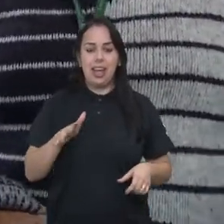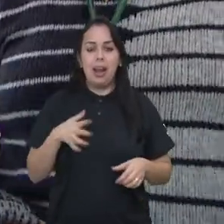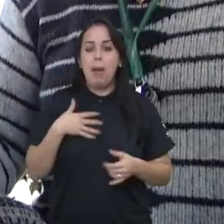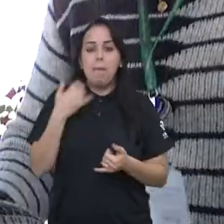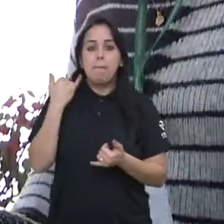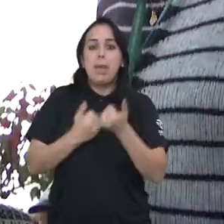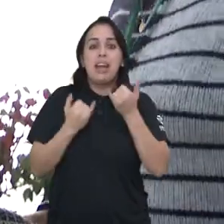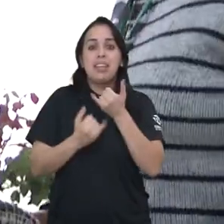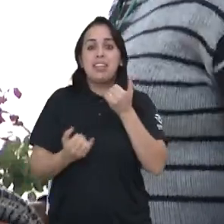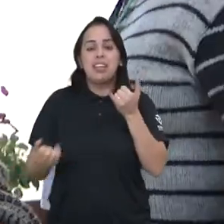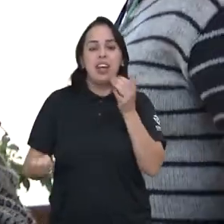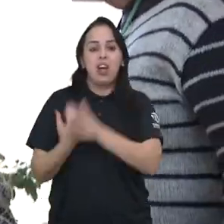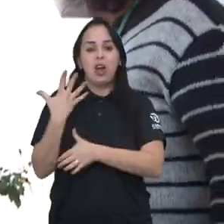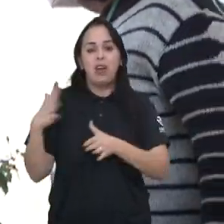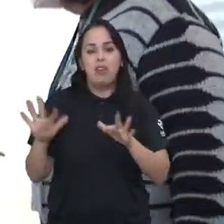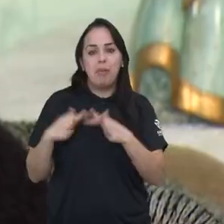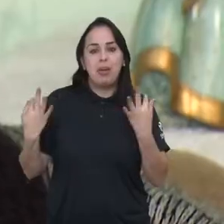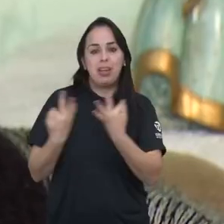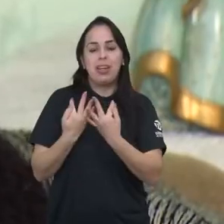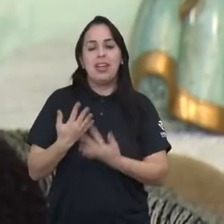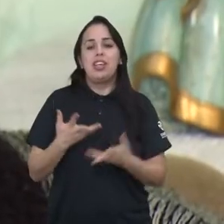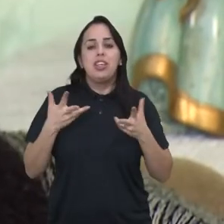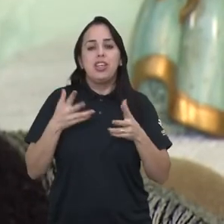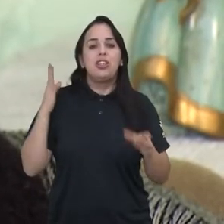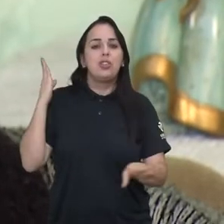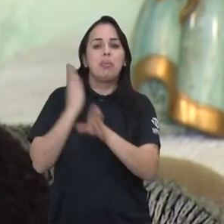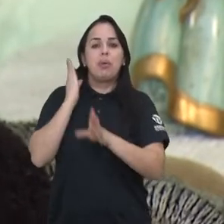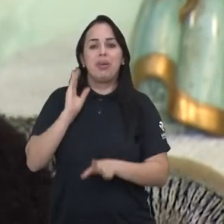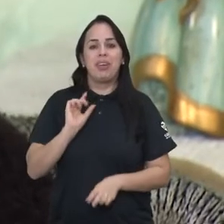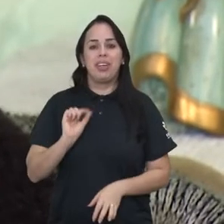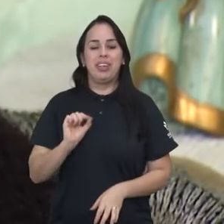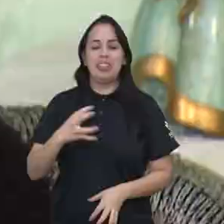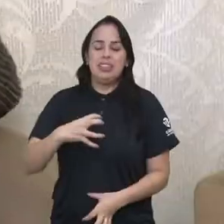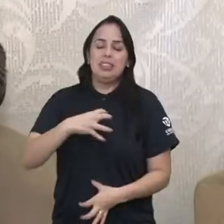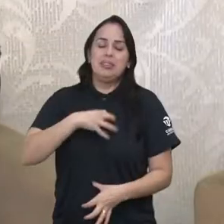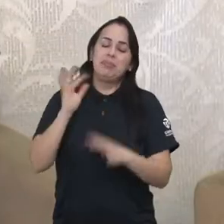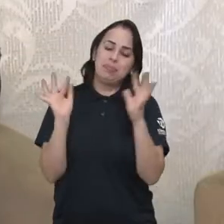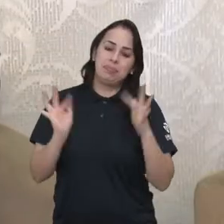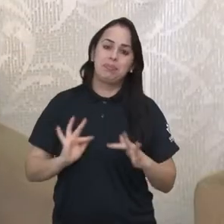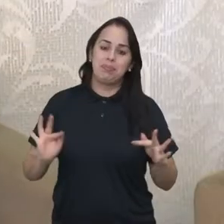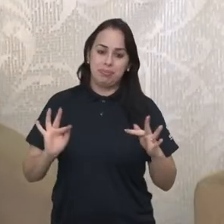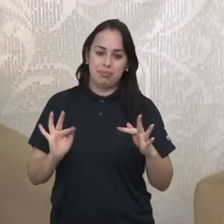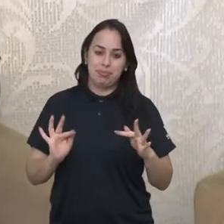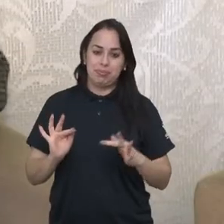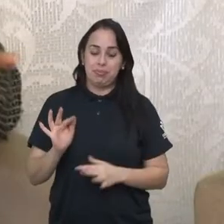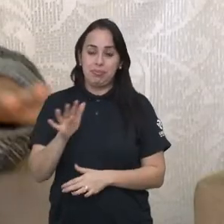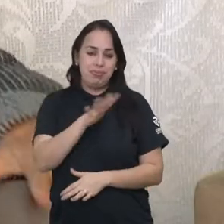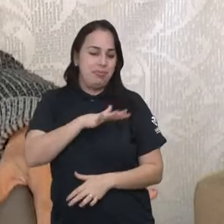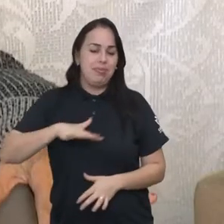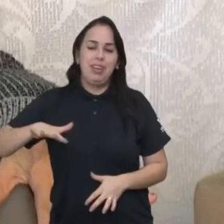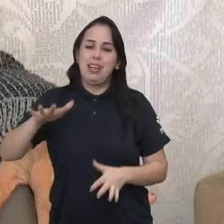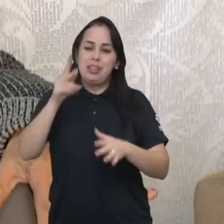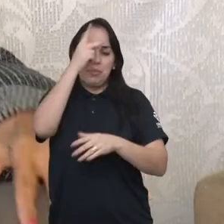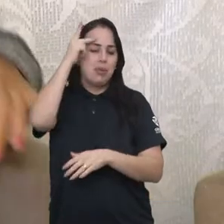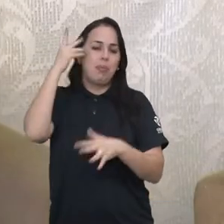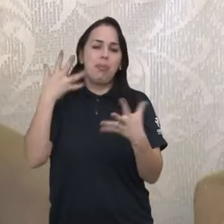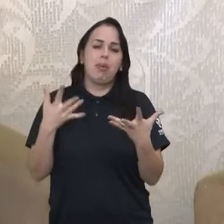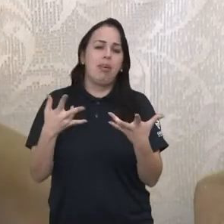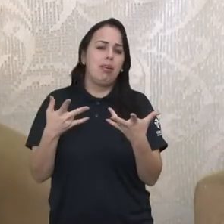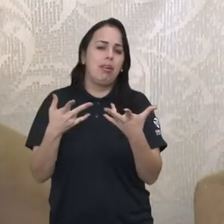nova família e descobriu o que é envelhecer feliz e com dignidade elas são maravilhosas